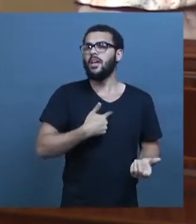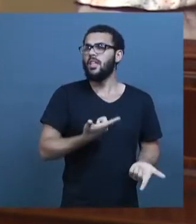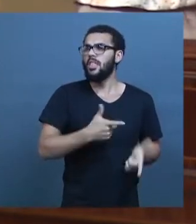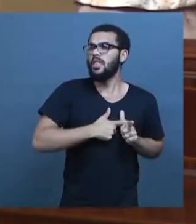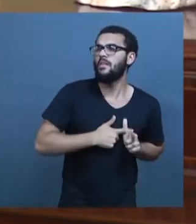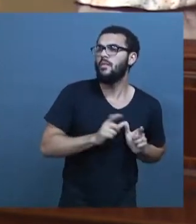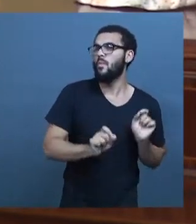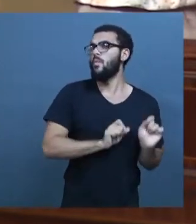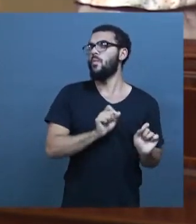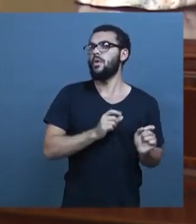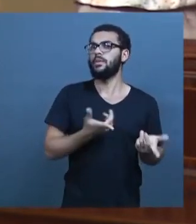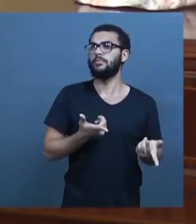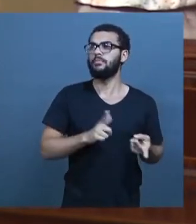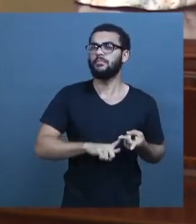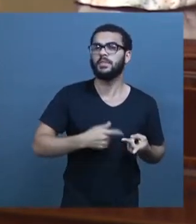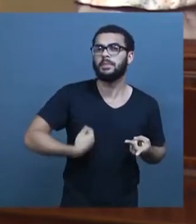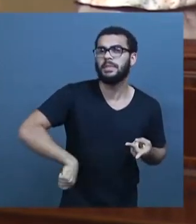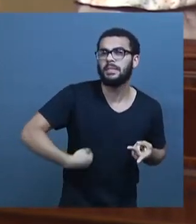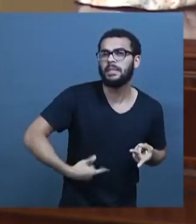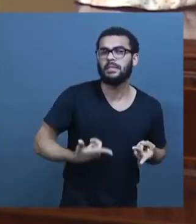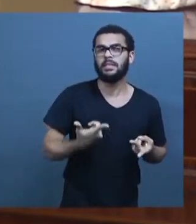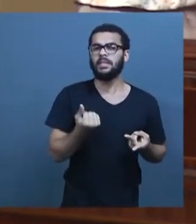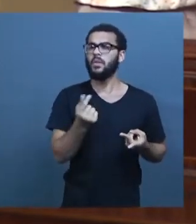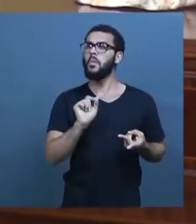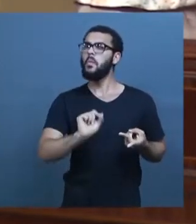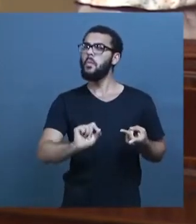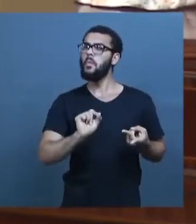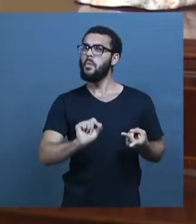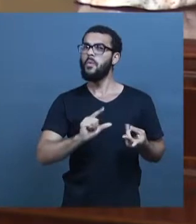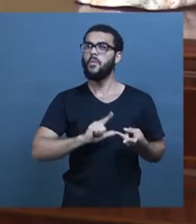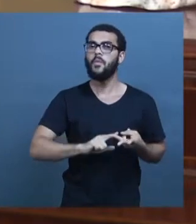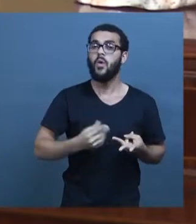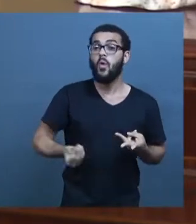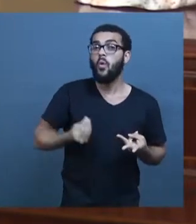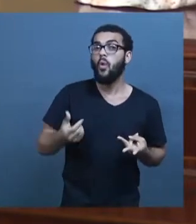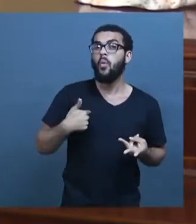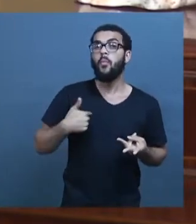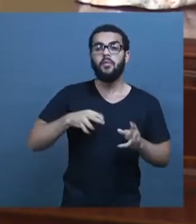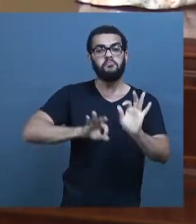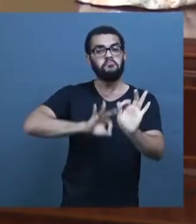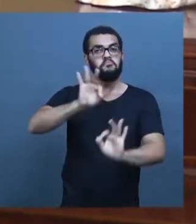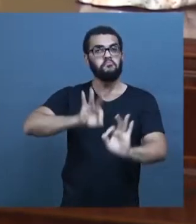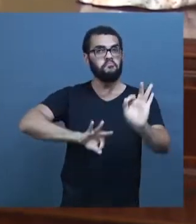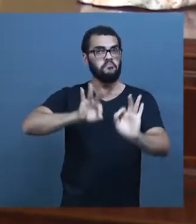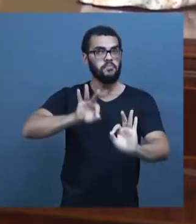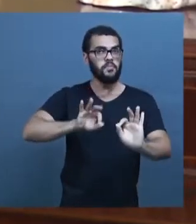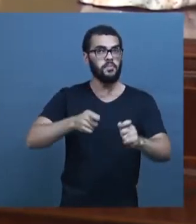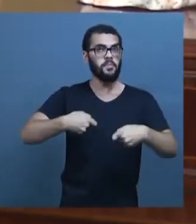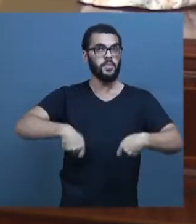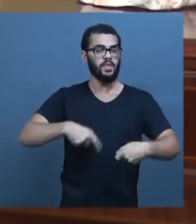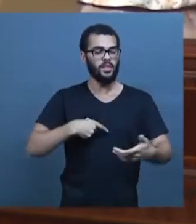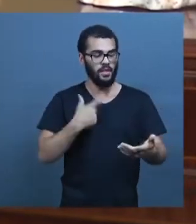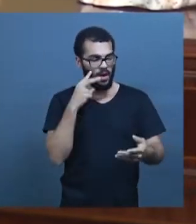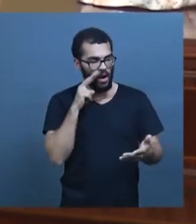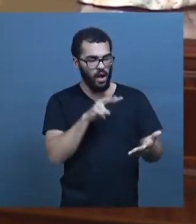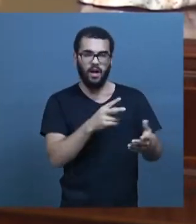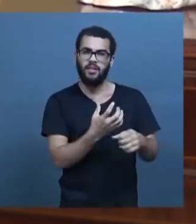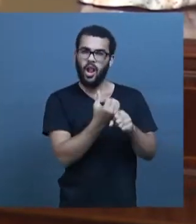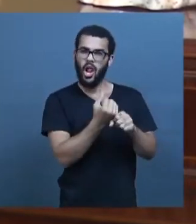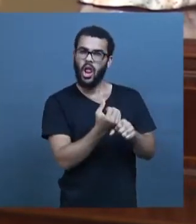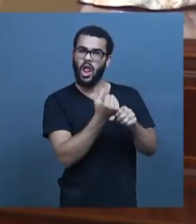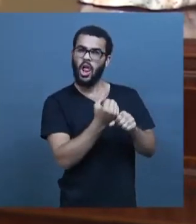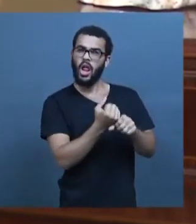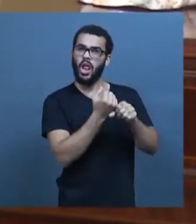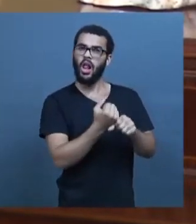mensal, passe a fazer correções para que isso não se repita e que pegue este valor que está, por exemplo,